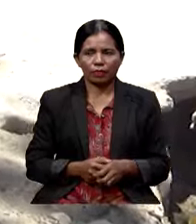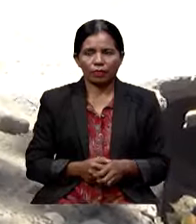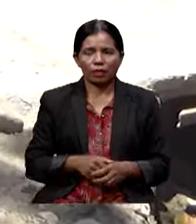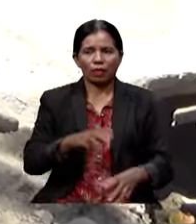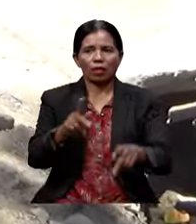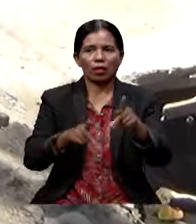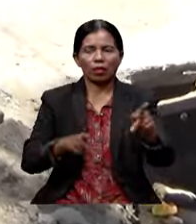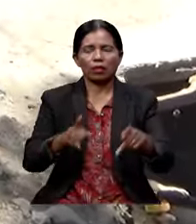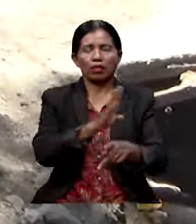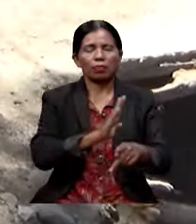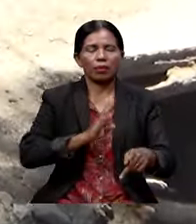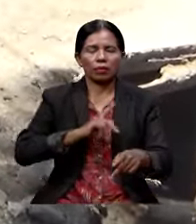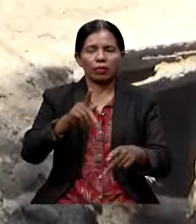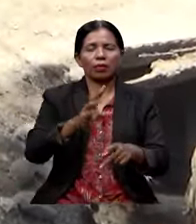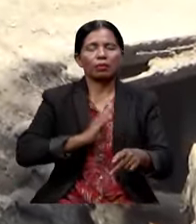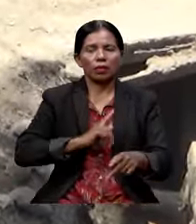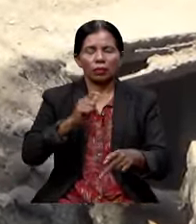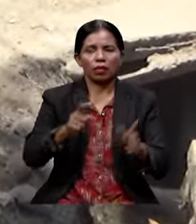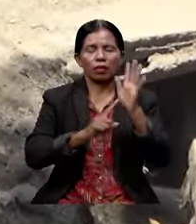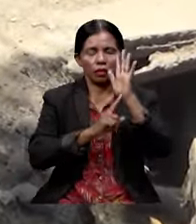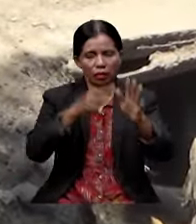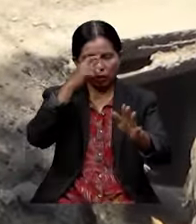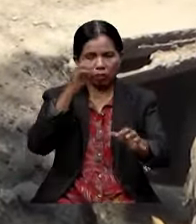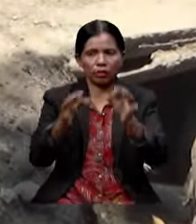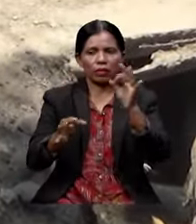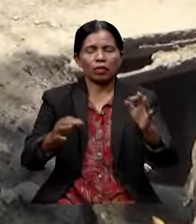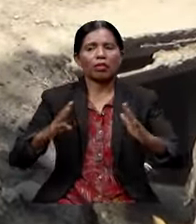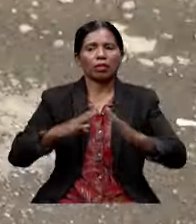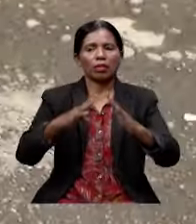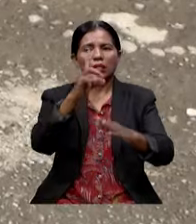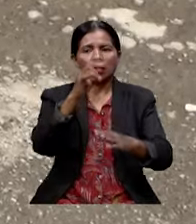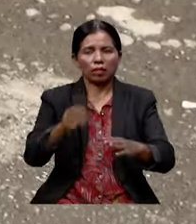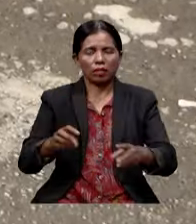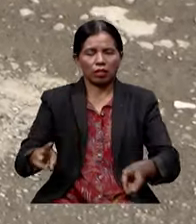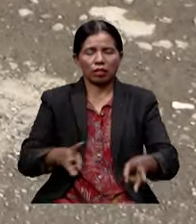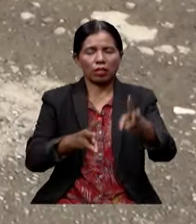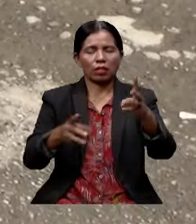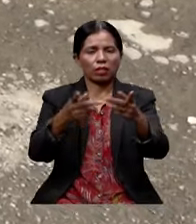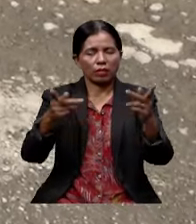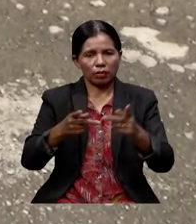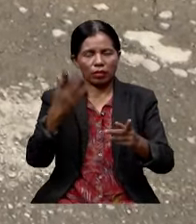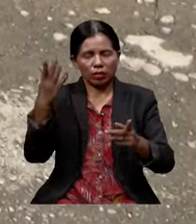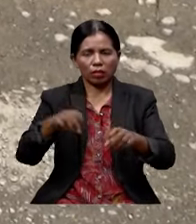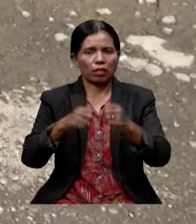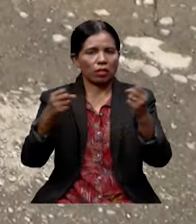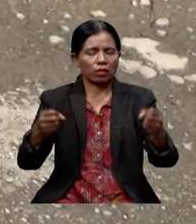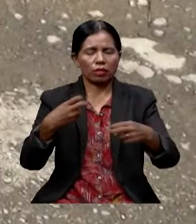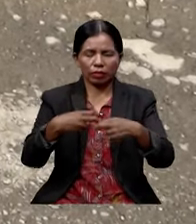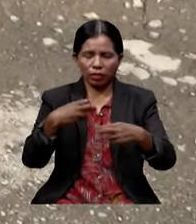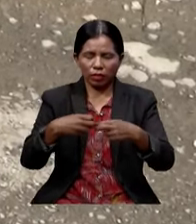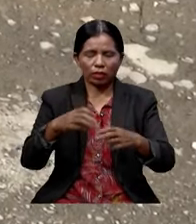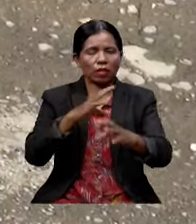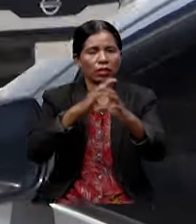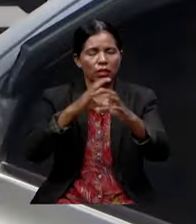Comunidade ia para unas no Bairro Piteto a tua exigência, né? Também mais que a capital dele, mas bem condição na estrada ia fato em refere grave, onde dificulta o